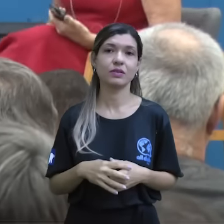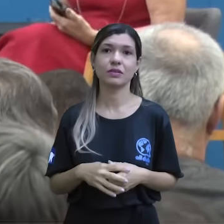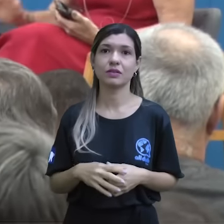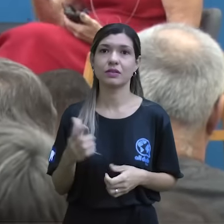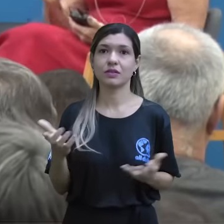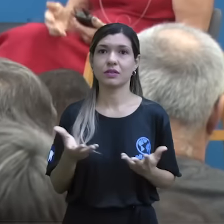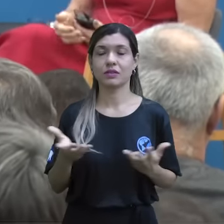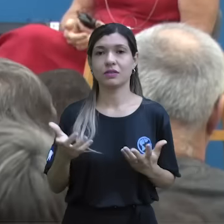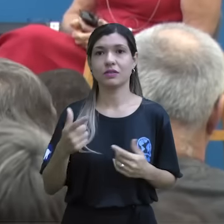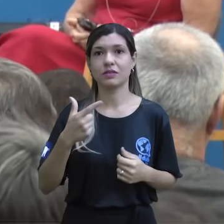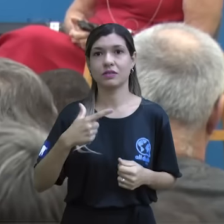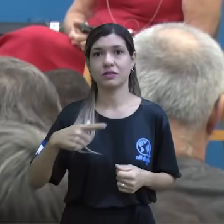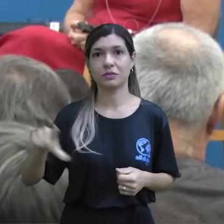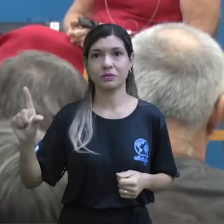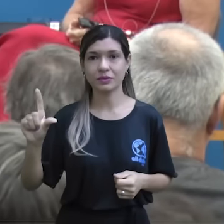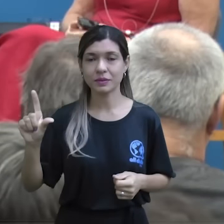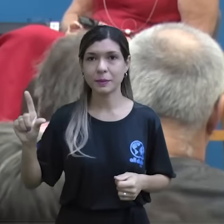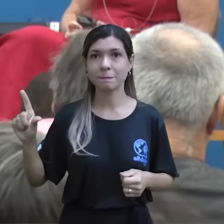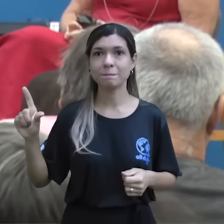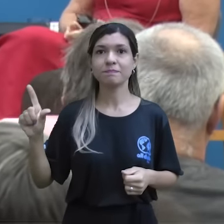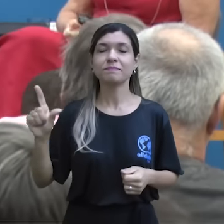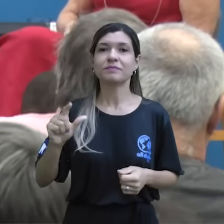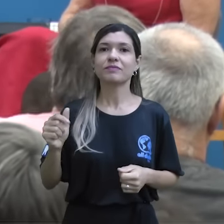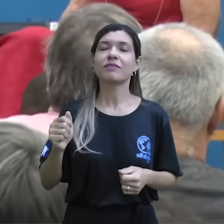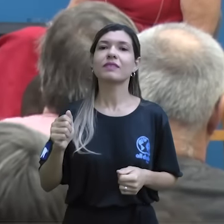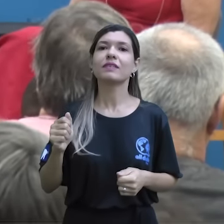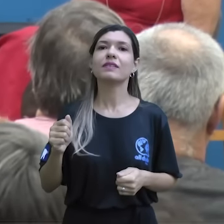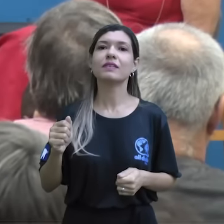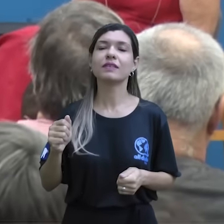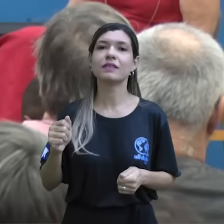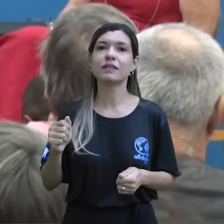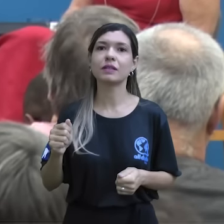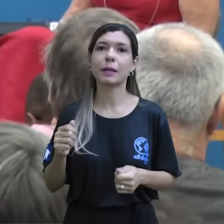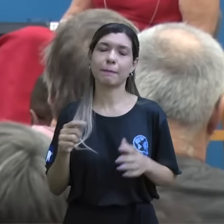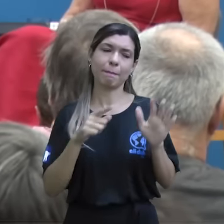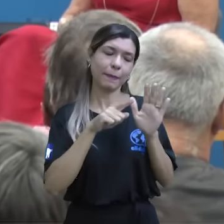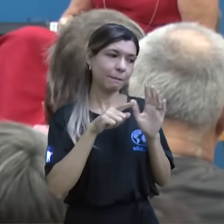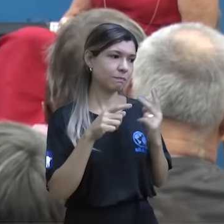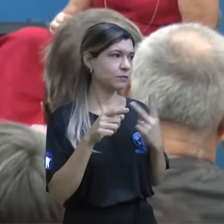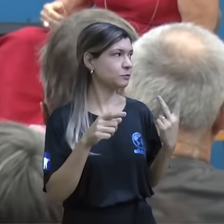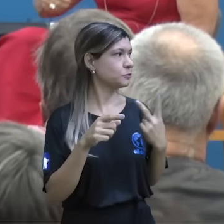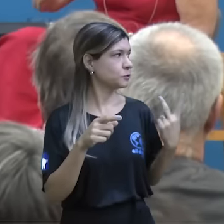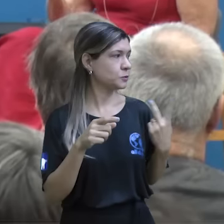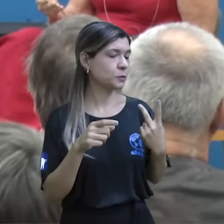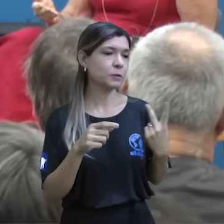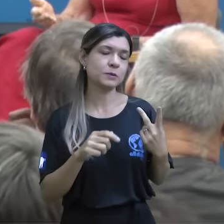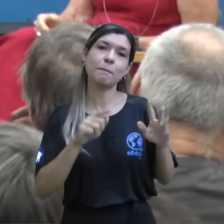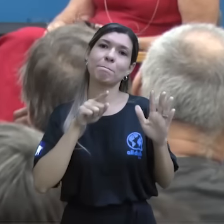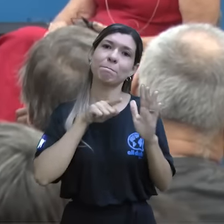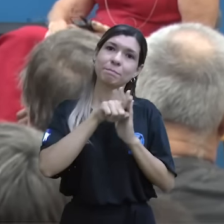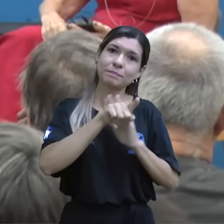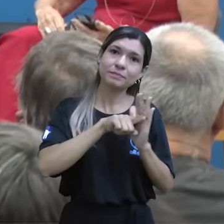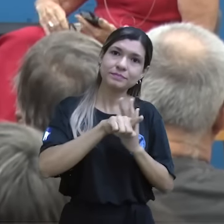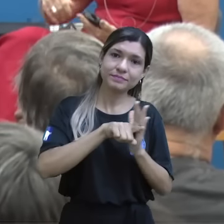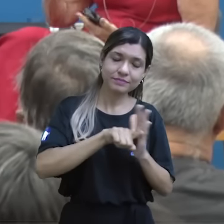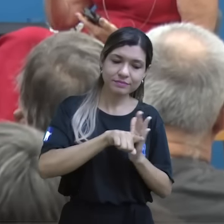junto com um orientando, nós encontramos uma crônica que foi